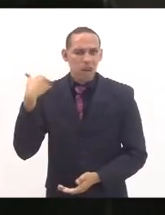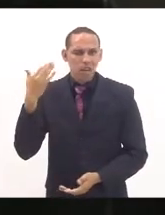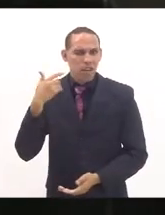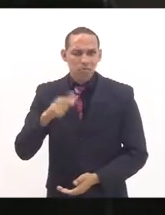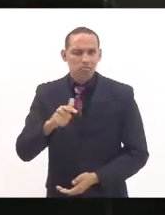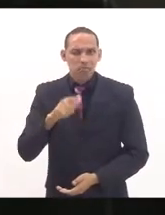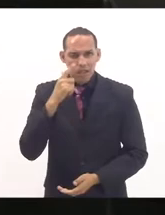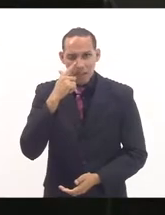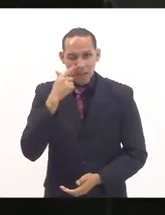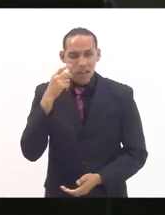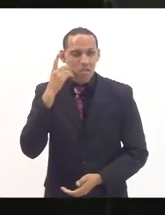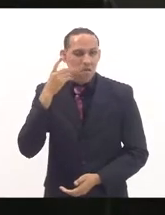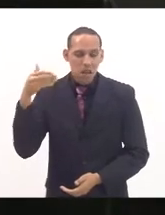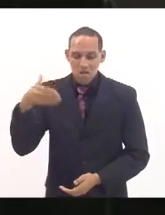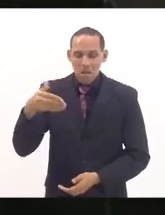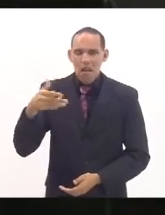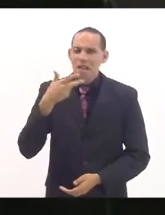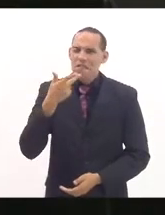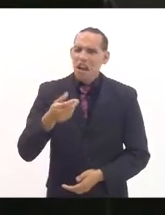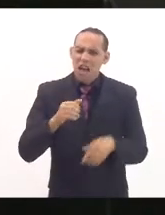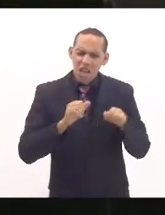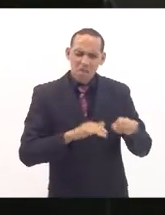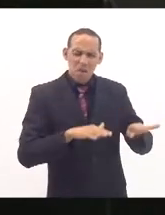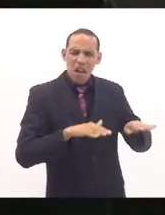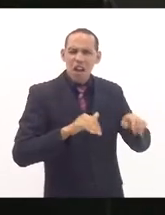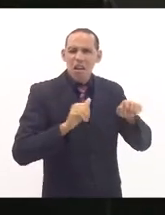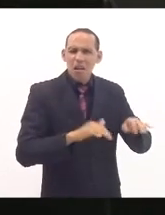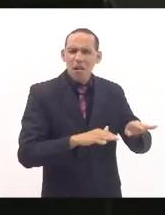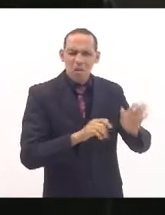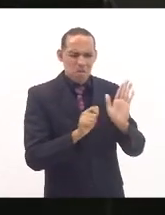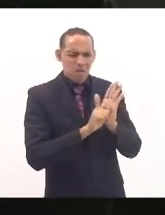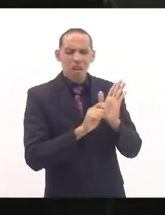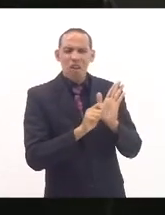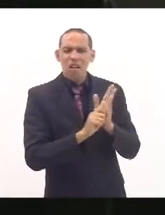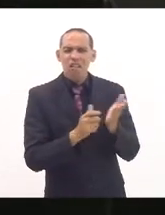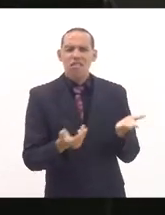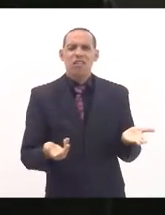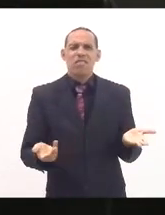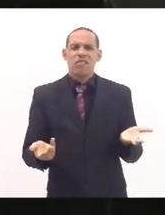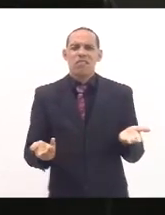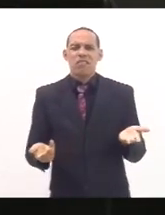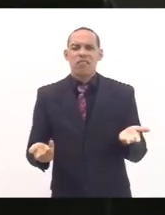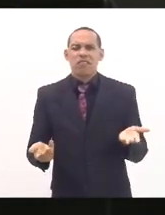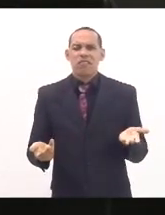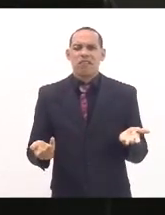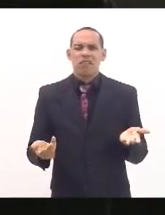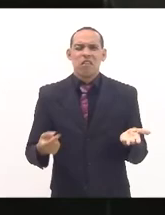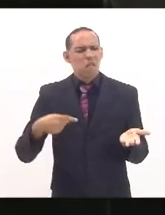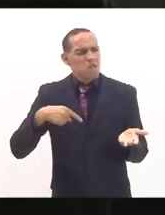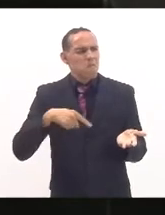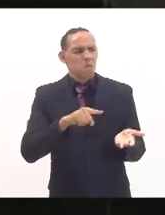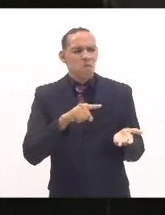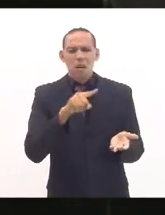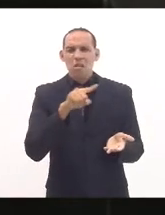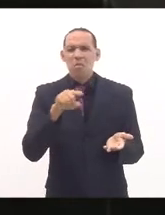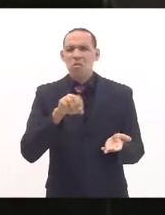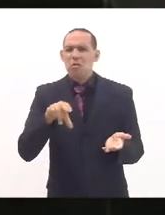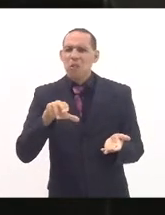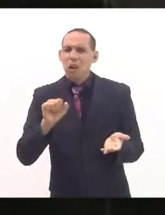Deputados que vêm aqui falar de marcha de maconha, que estiveram lá na Zona Sul.